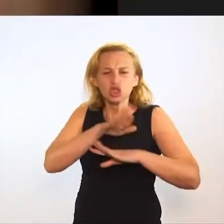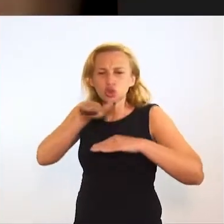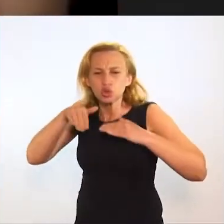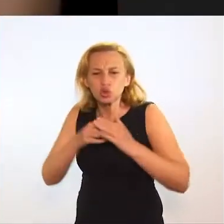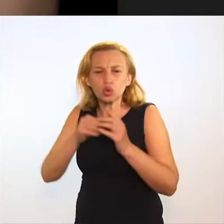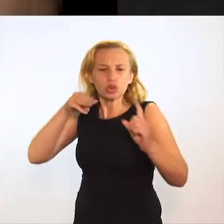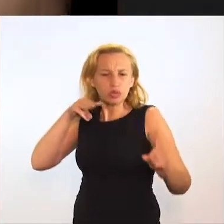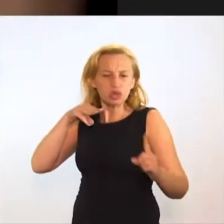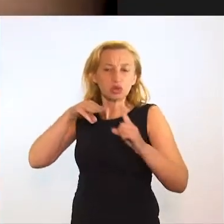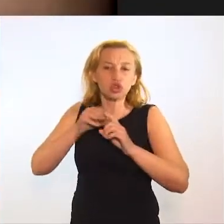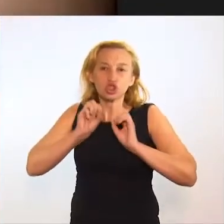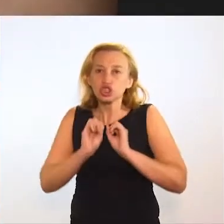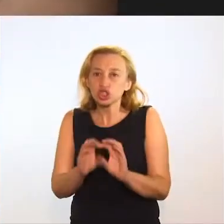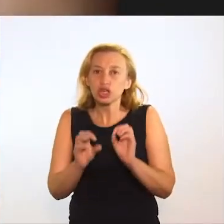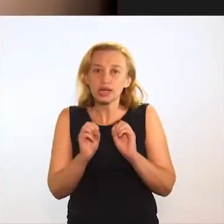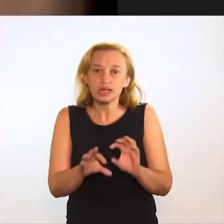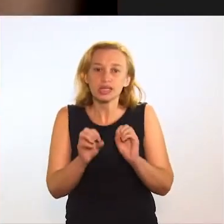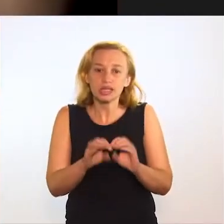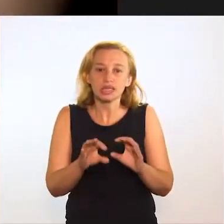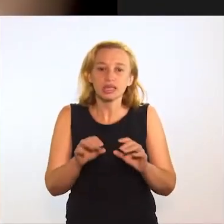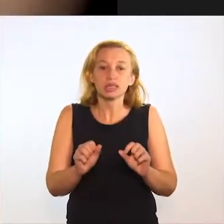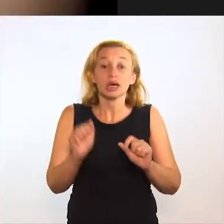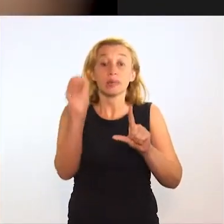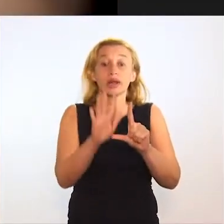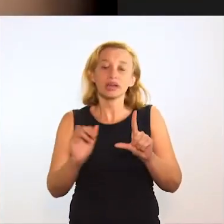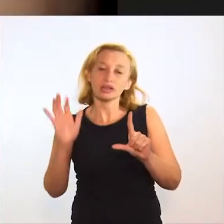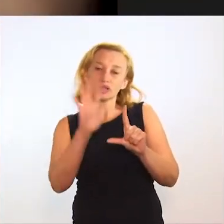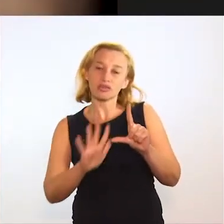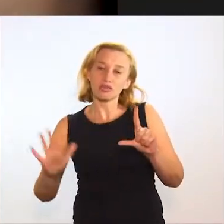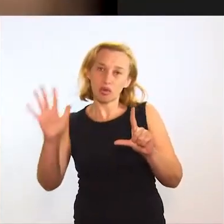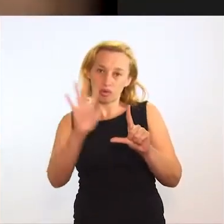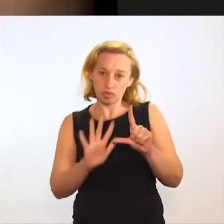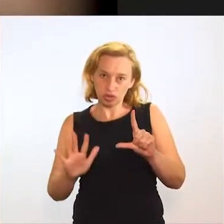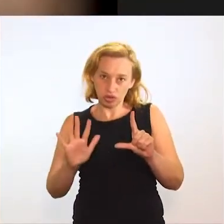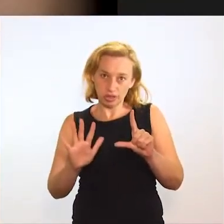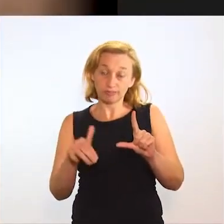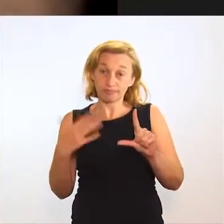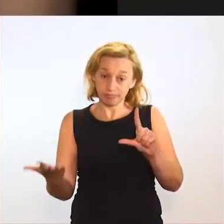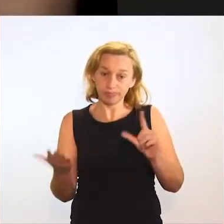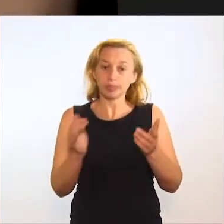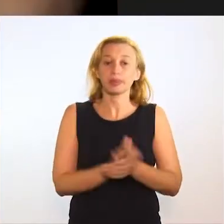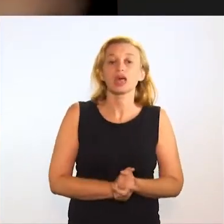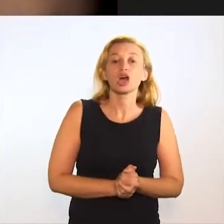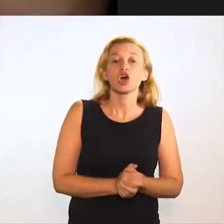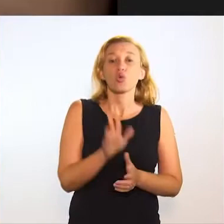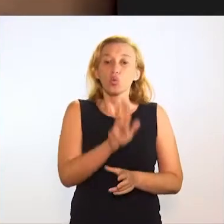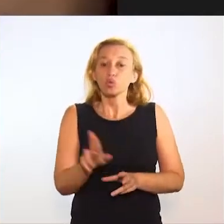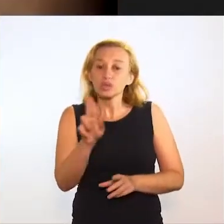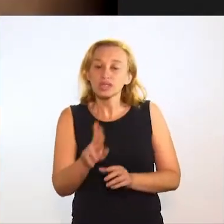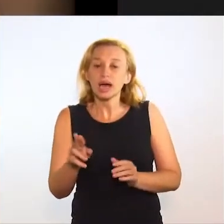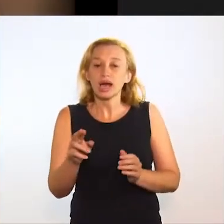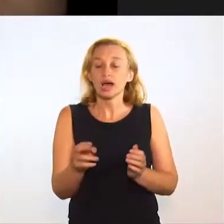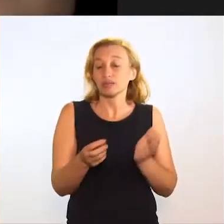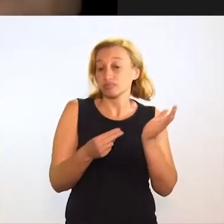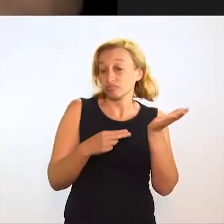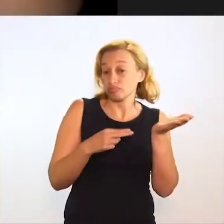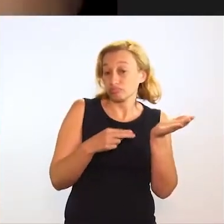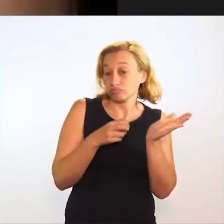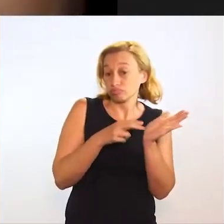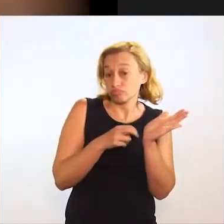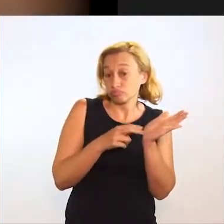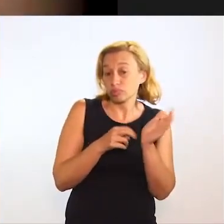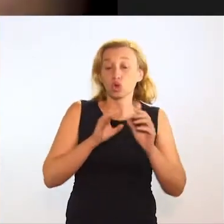readaptar toda a metodologia de ensino para as plataformas digitais, né? Os